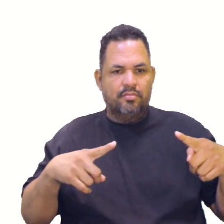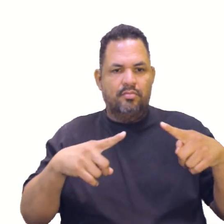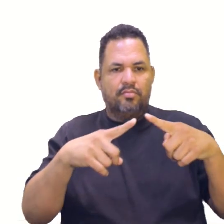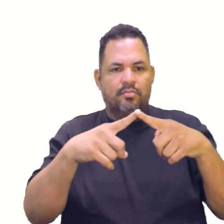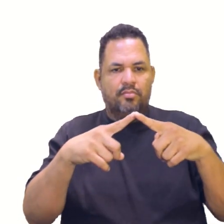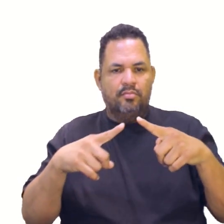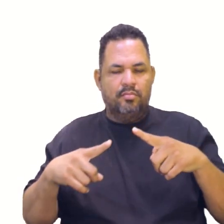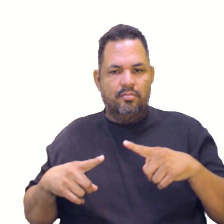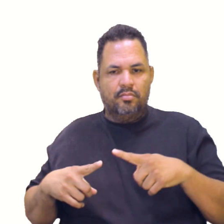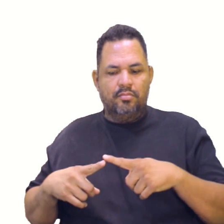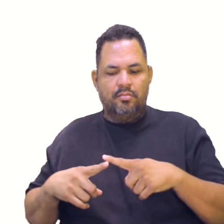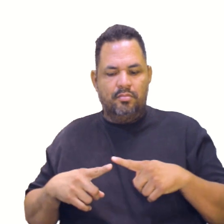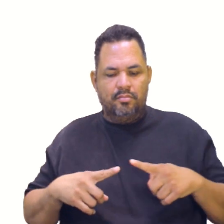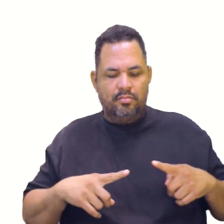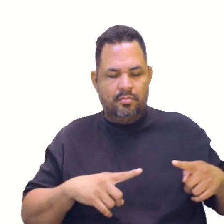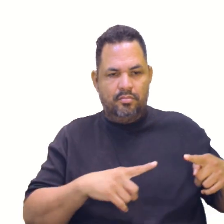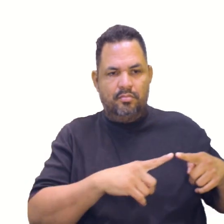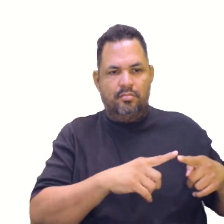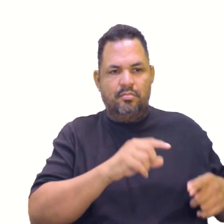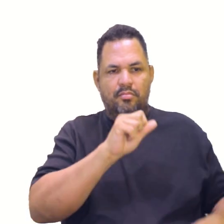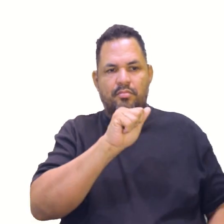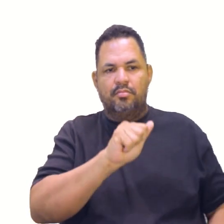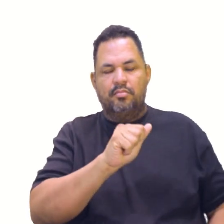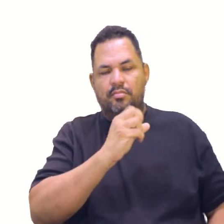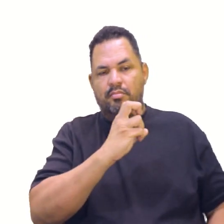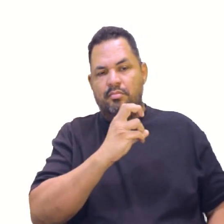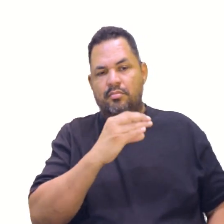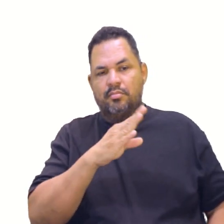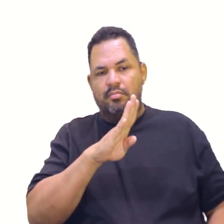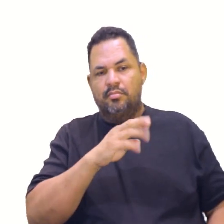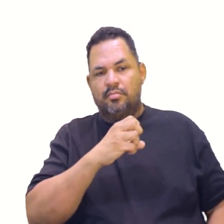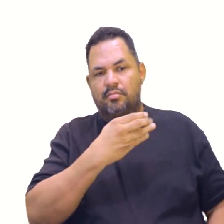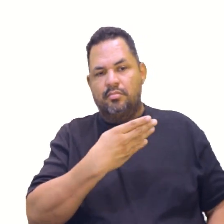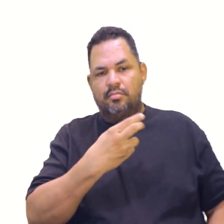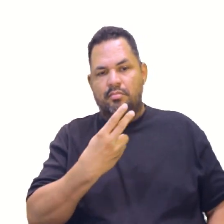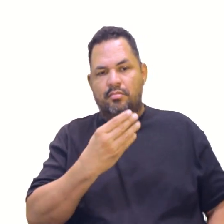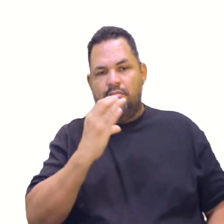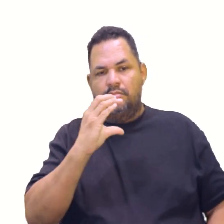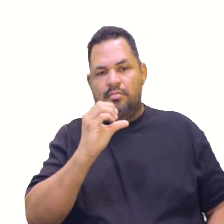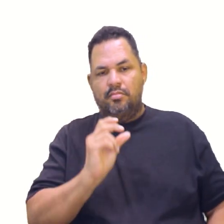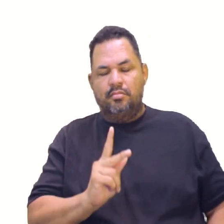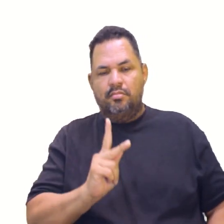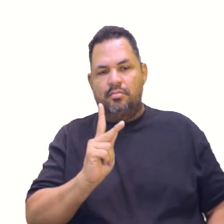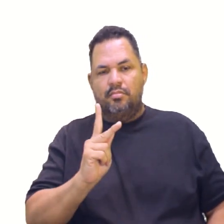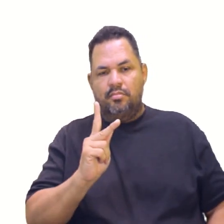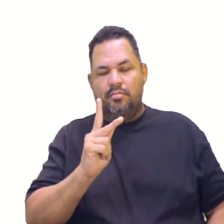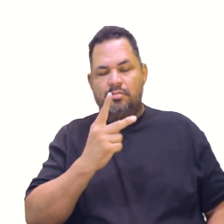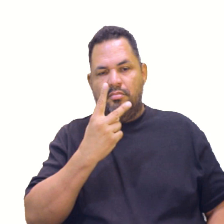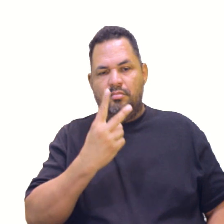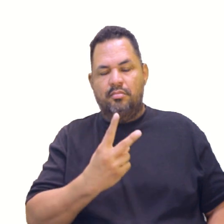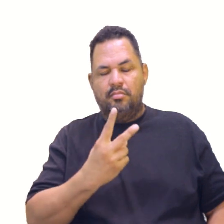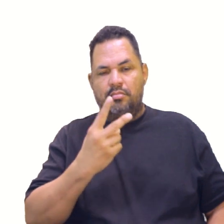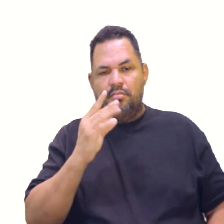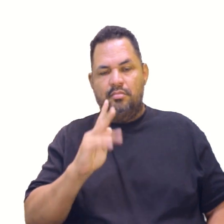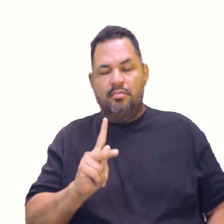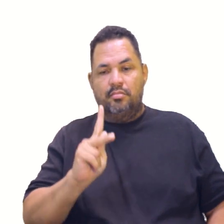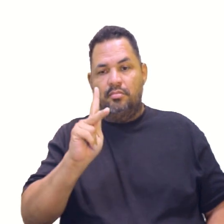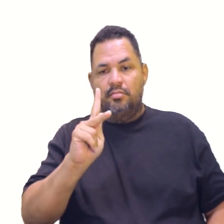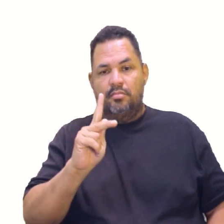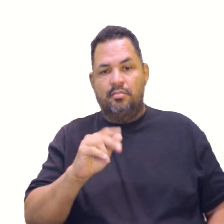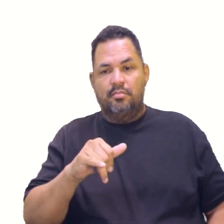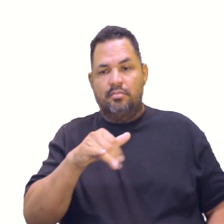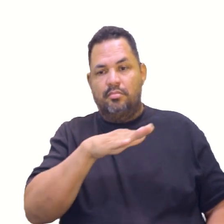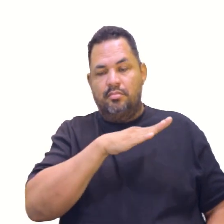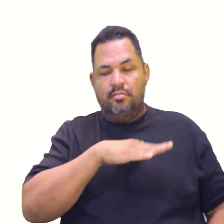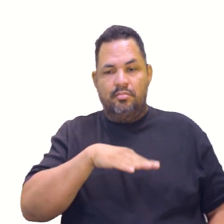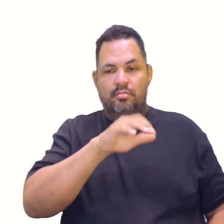os pontos A, 5 e 3, B, 4 e 2 e C, 2 e K. A área da